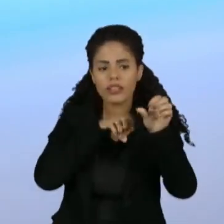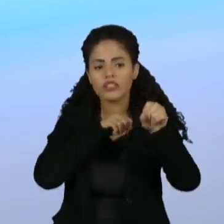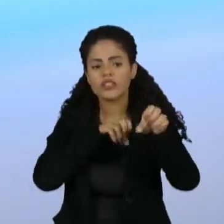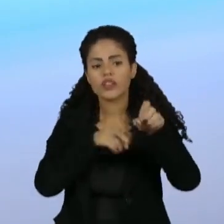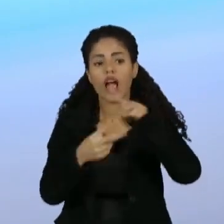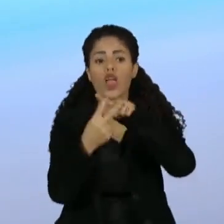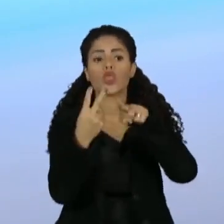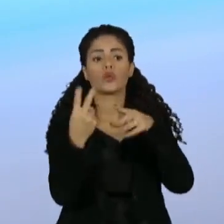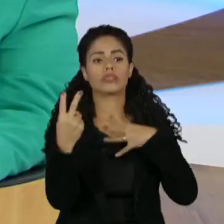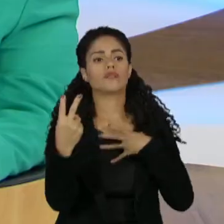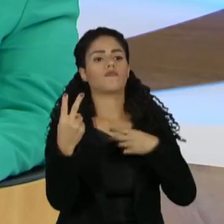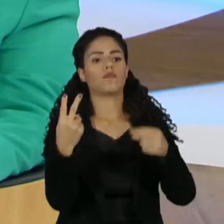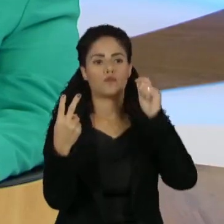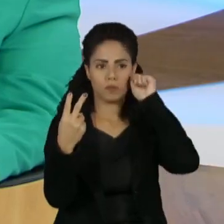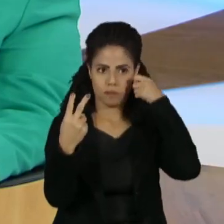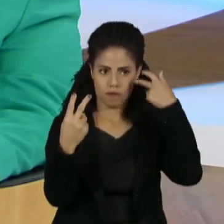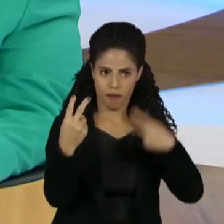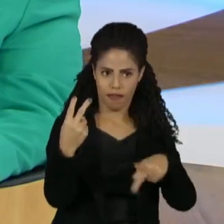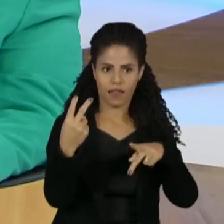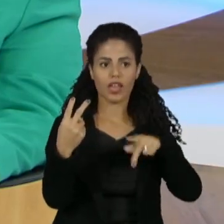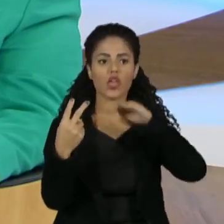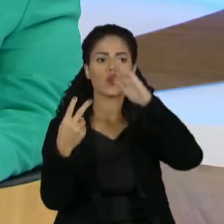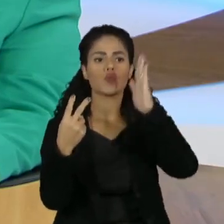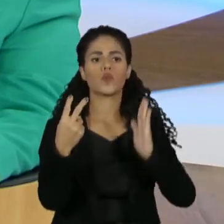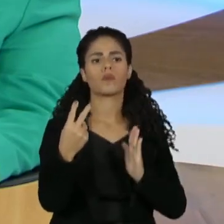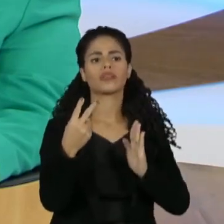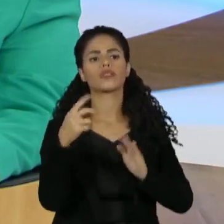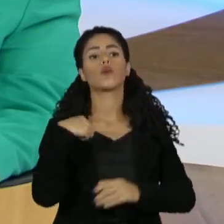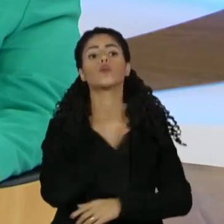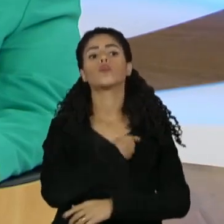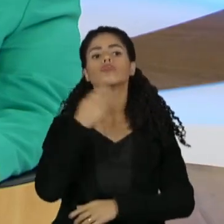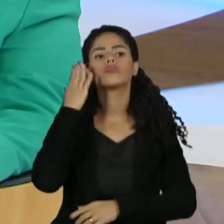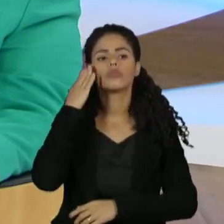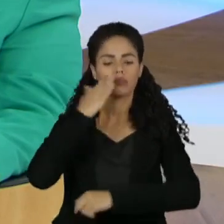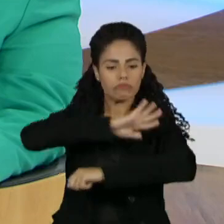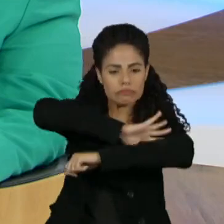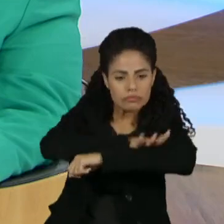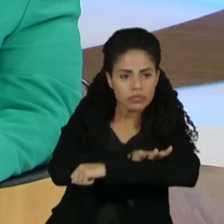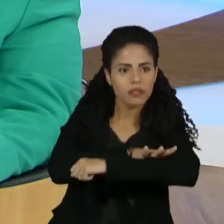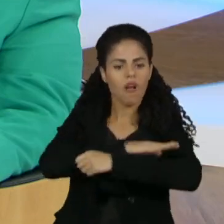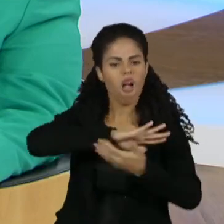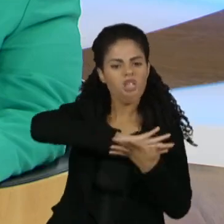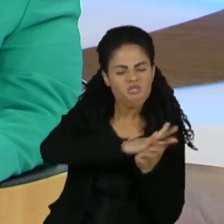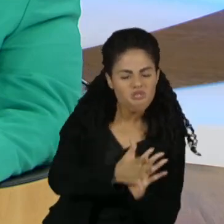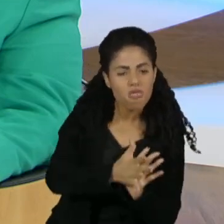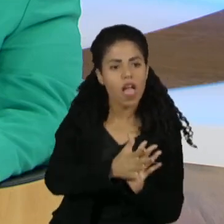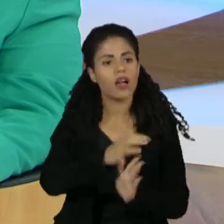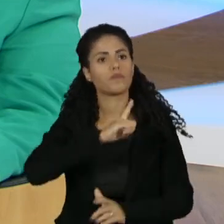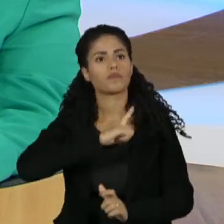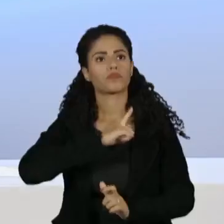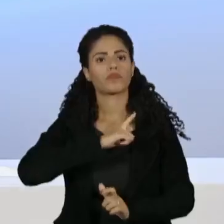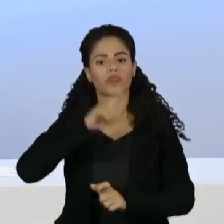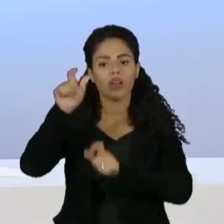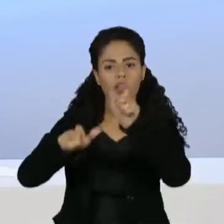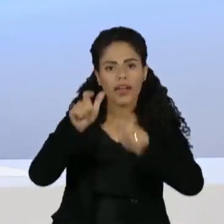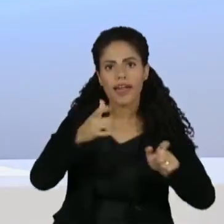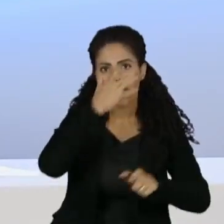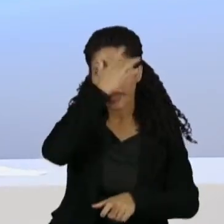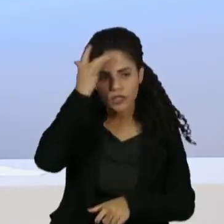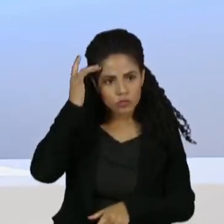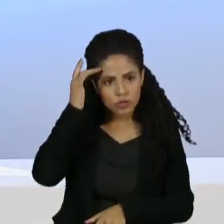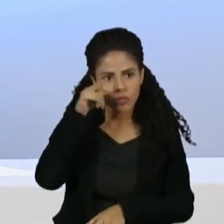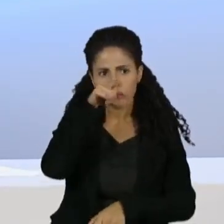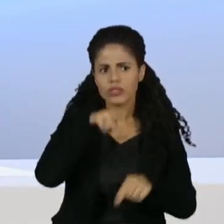crianças negras nesse país, a gente sabe que o racismo, o genocídio, ele hoje está na boca de muitos artistas, na